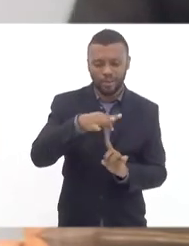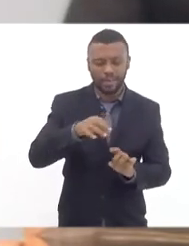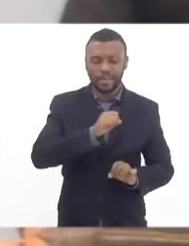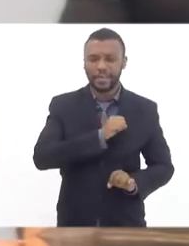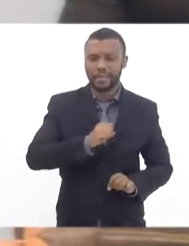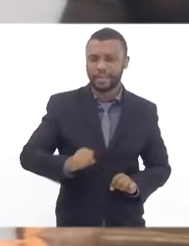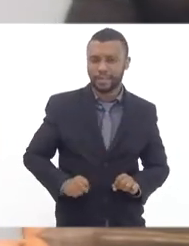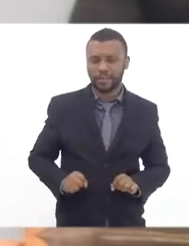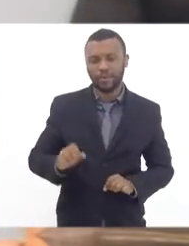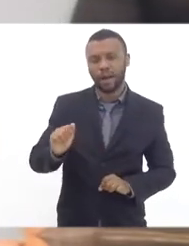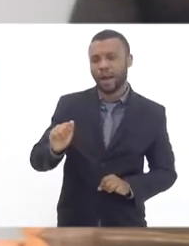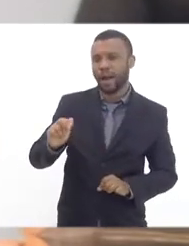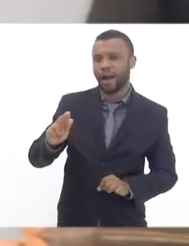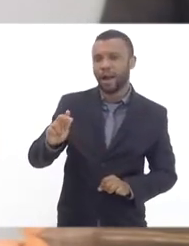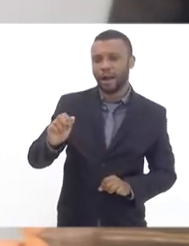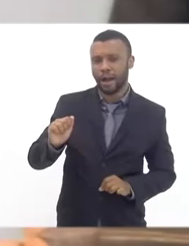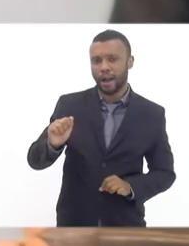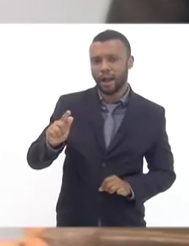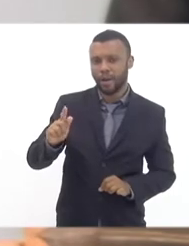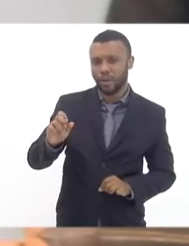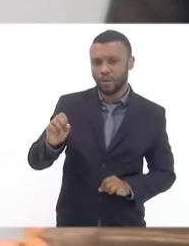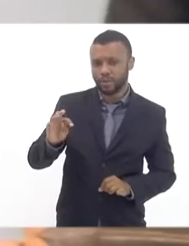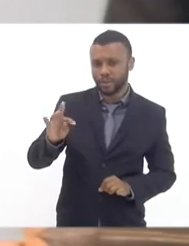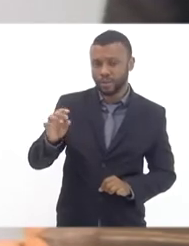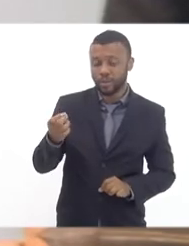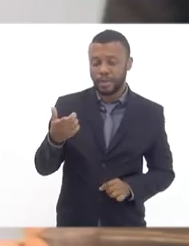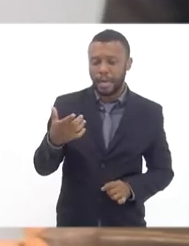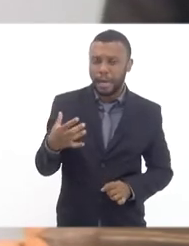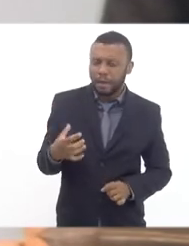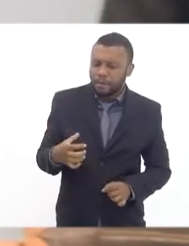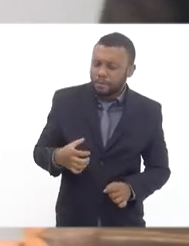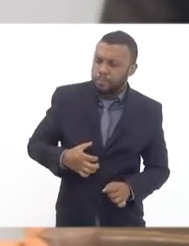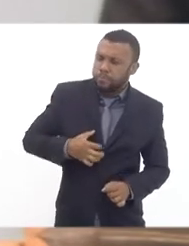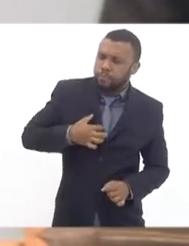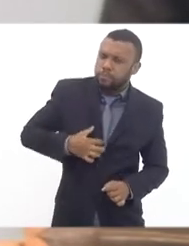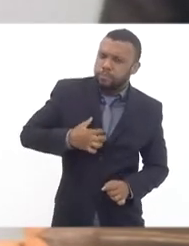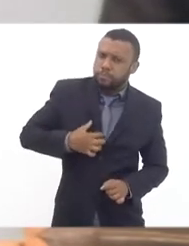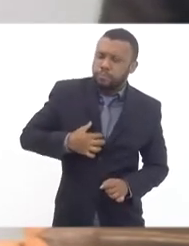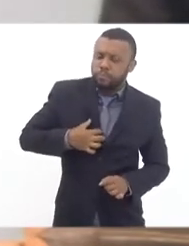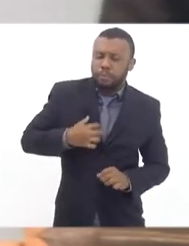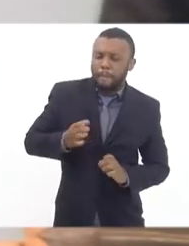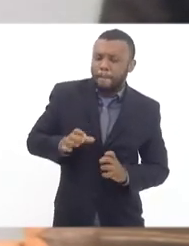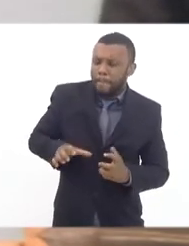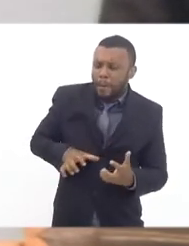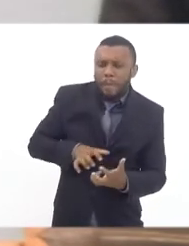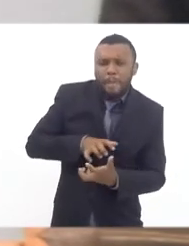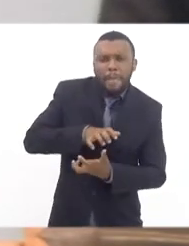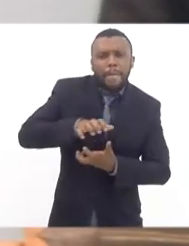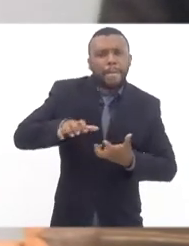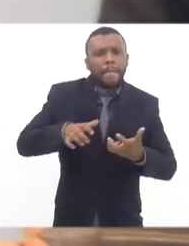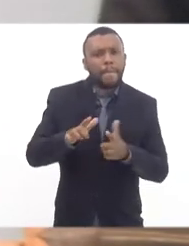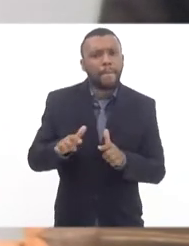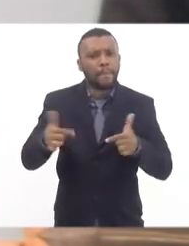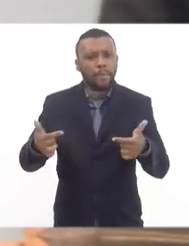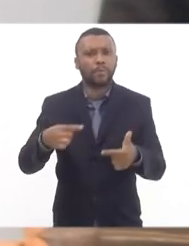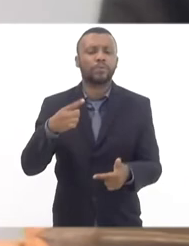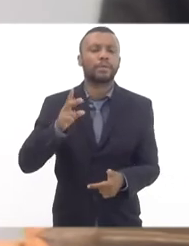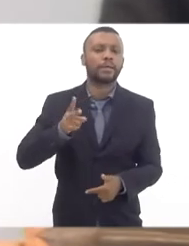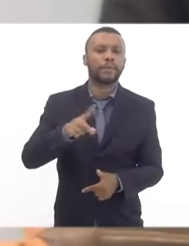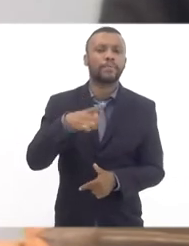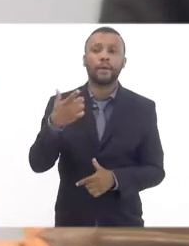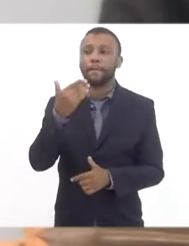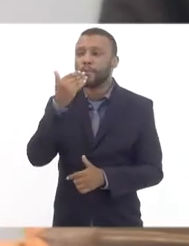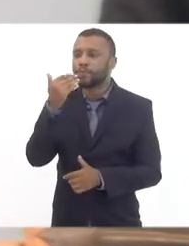católico filósofo, né, que a indignação nos movimentou esse tempo todo, porque a gente sempre contou com duas irmãs gêmeas